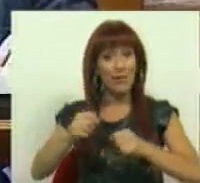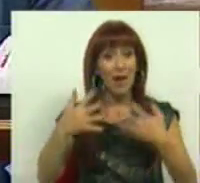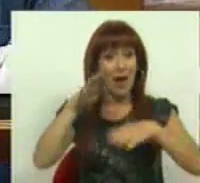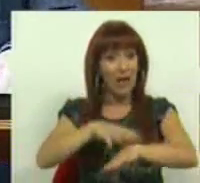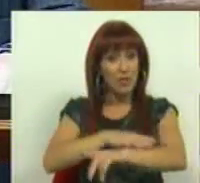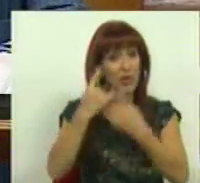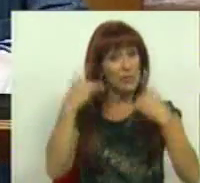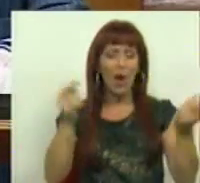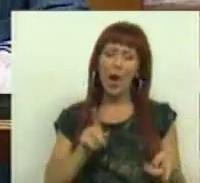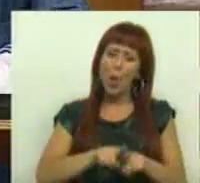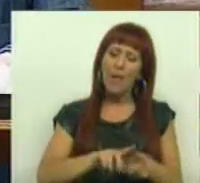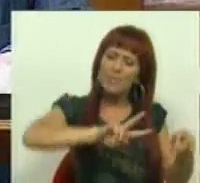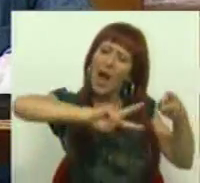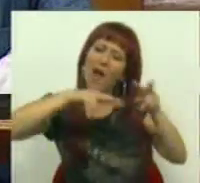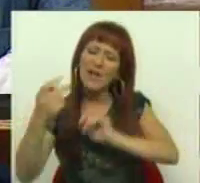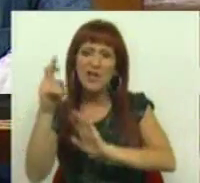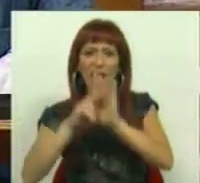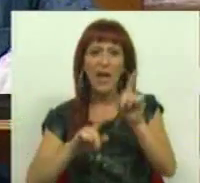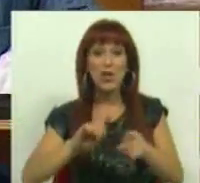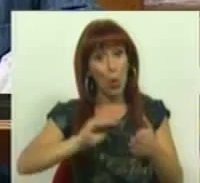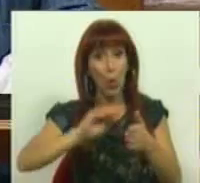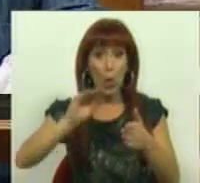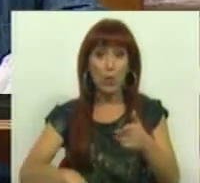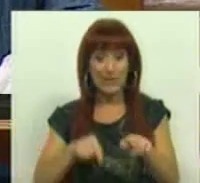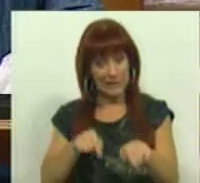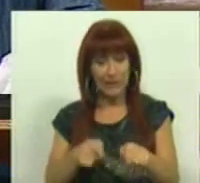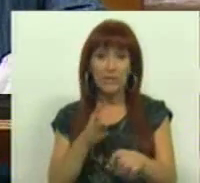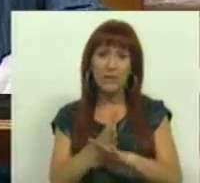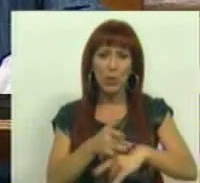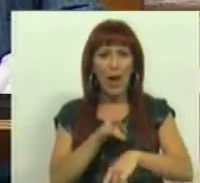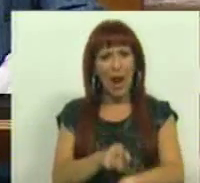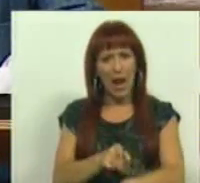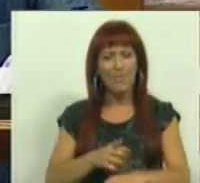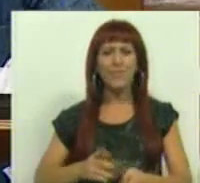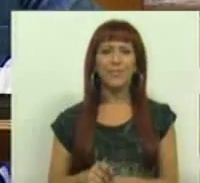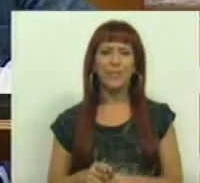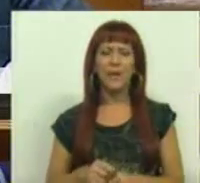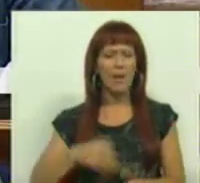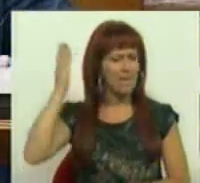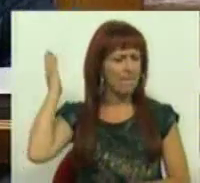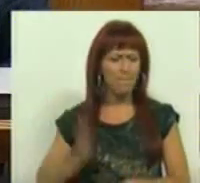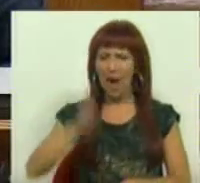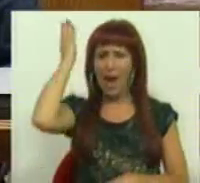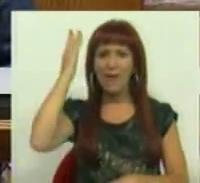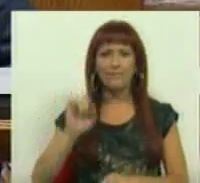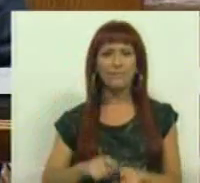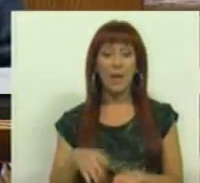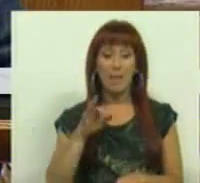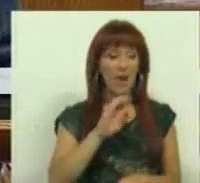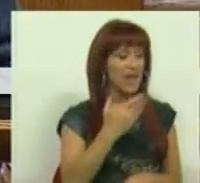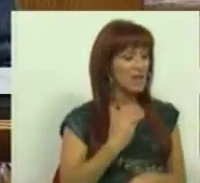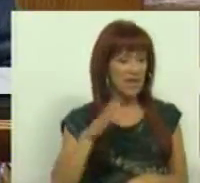pública para alterar regras contratuais neste setor. De uma assentada, PSD